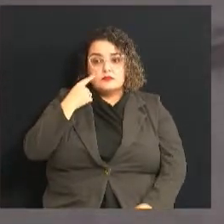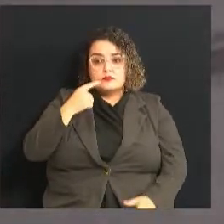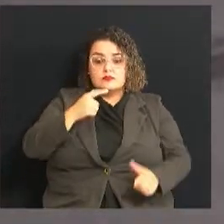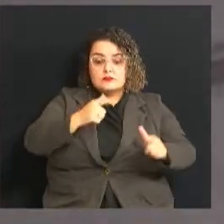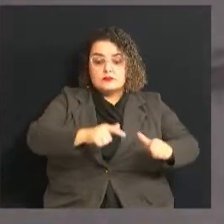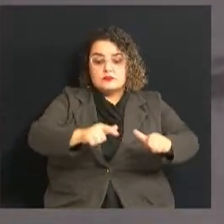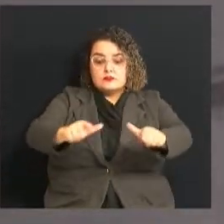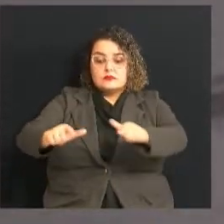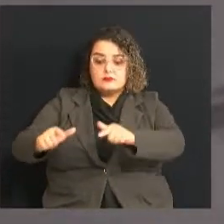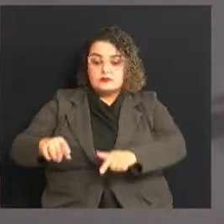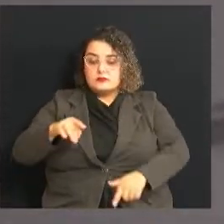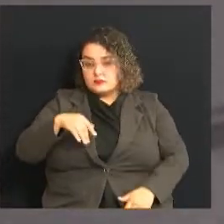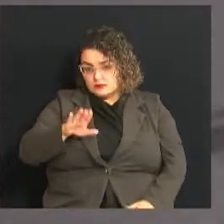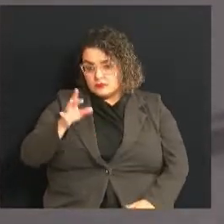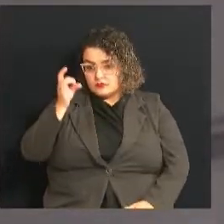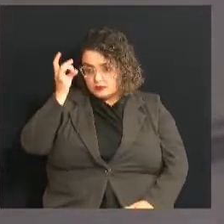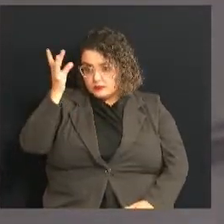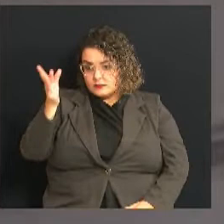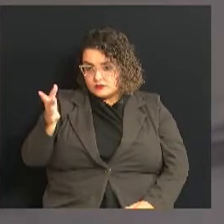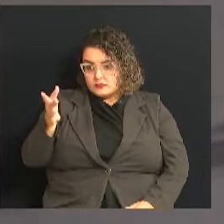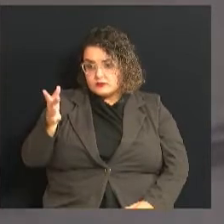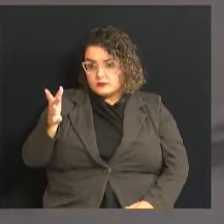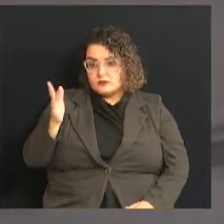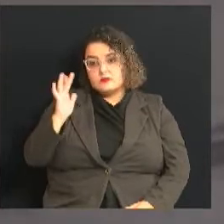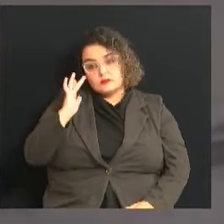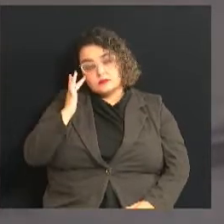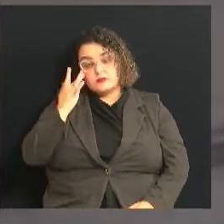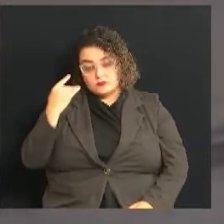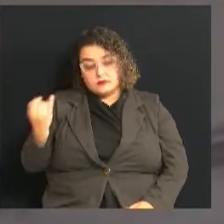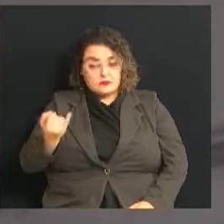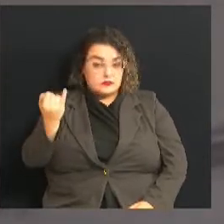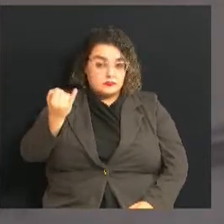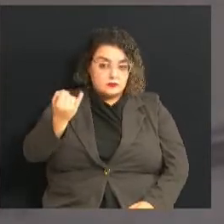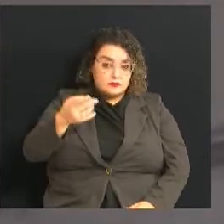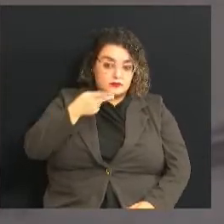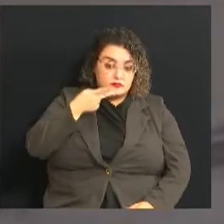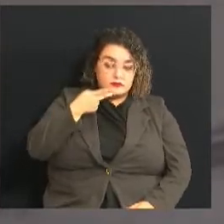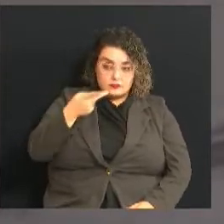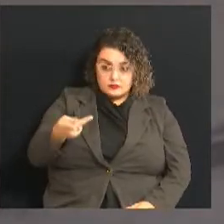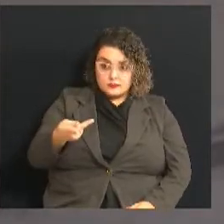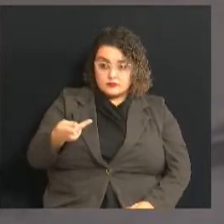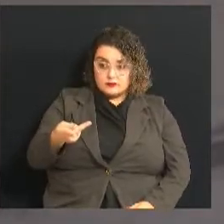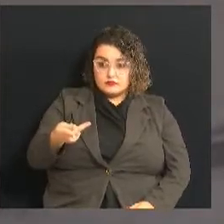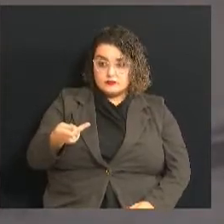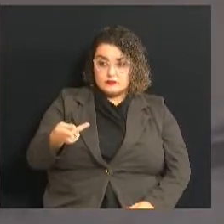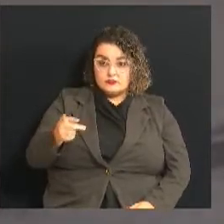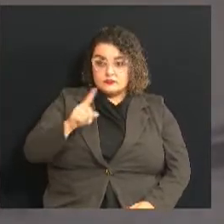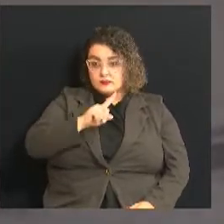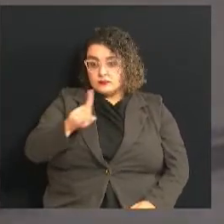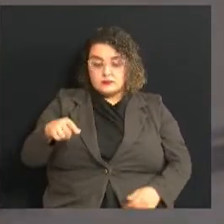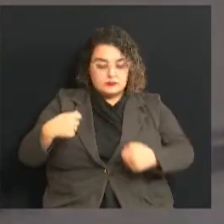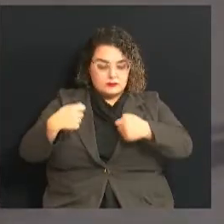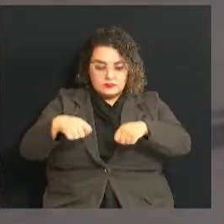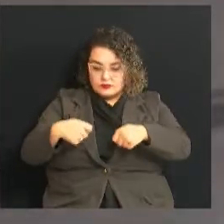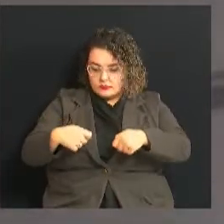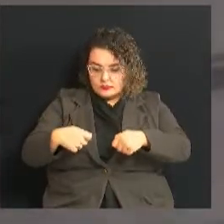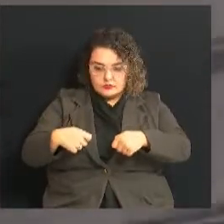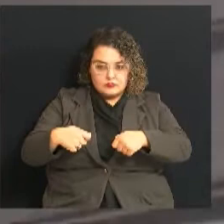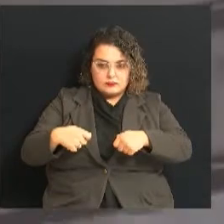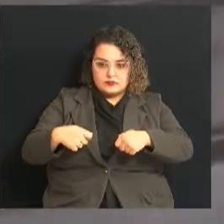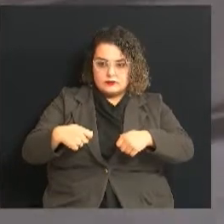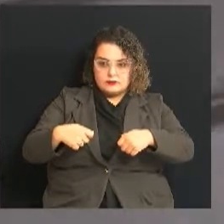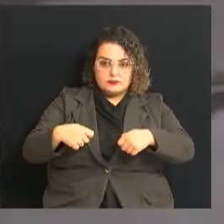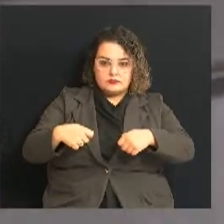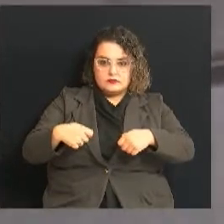para disponibilizar isso aí. Acho que é interessante destacar que sequer é necessário sair do carro, tá? O funcionário nosso,